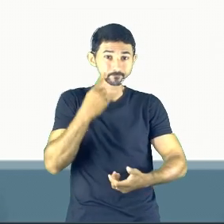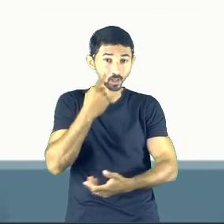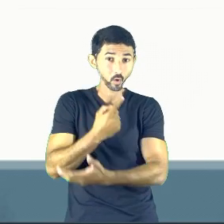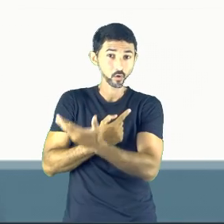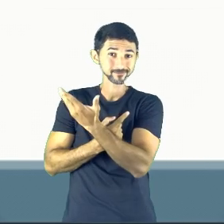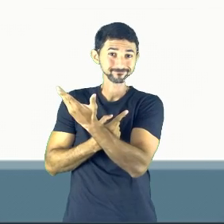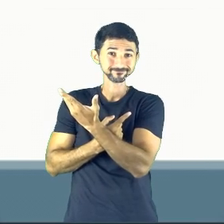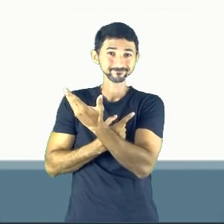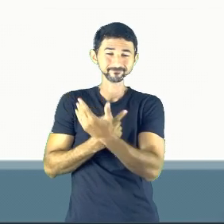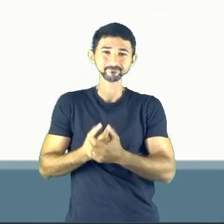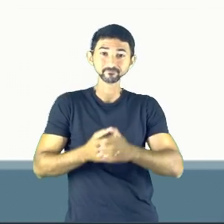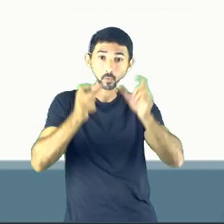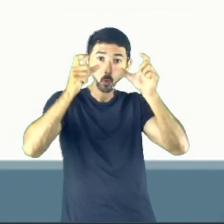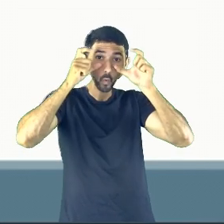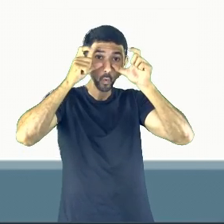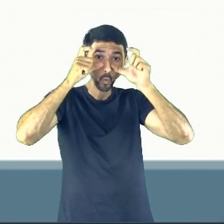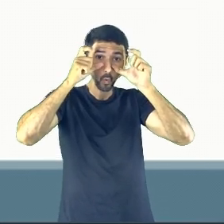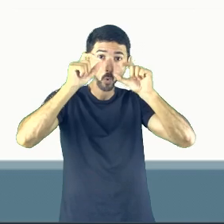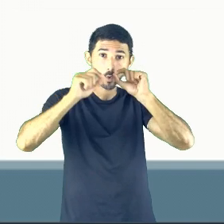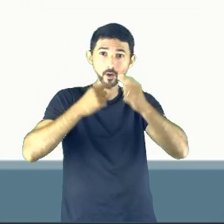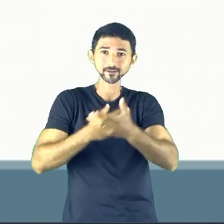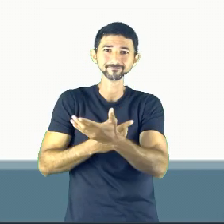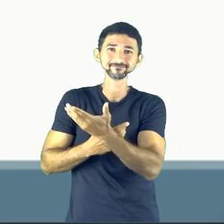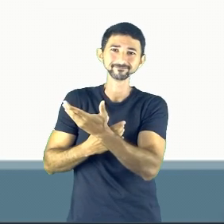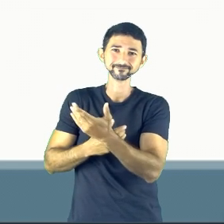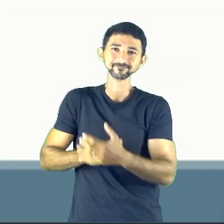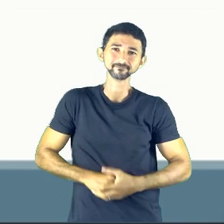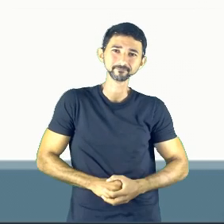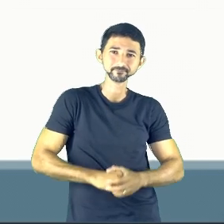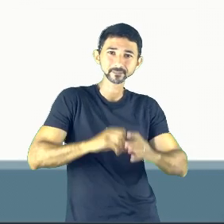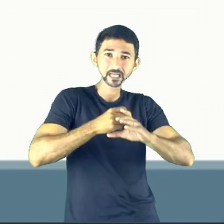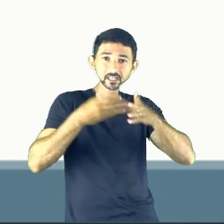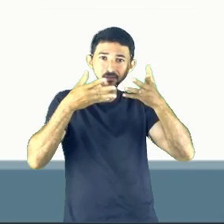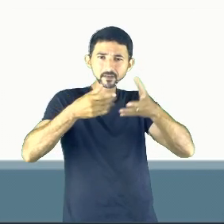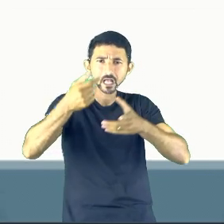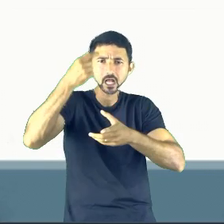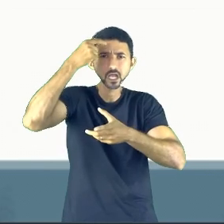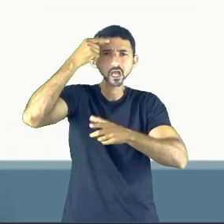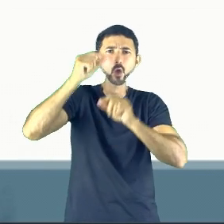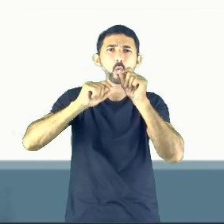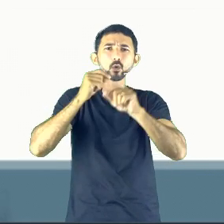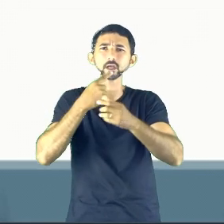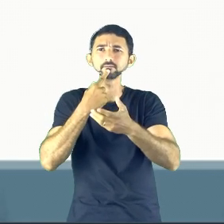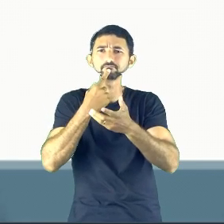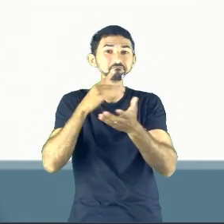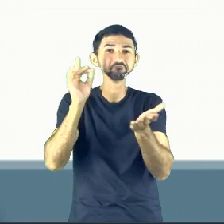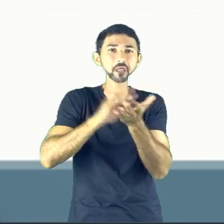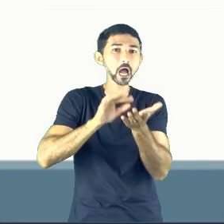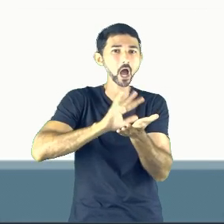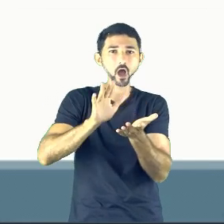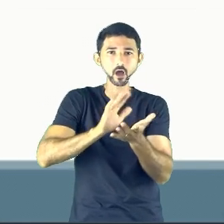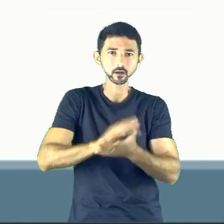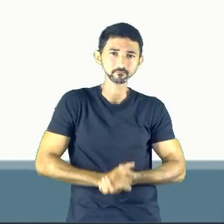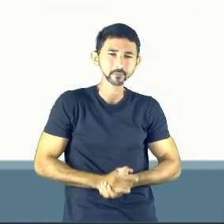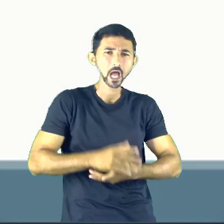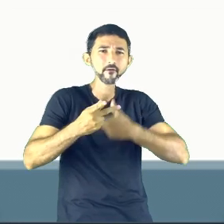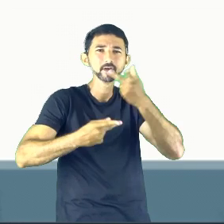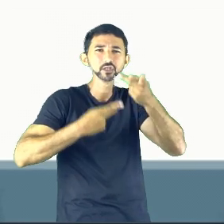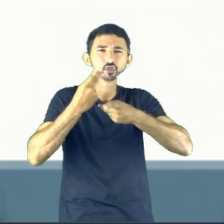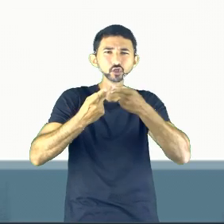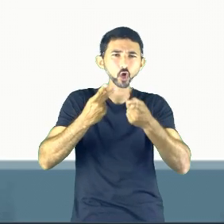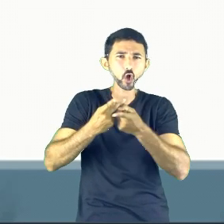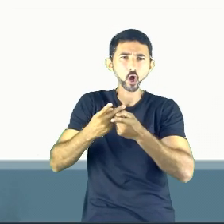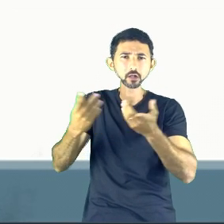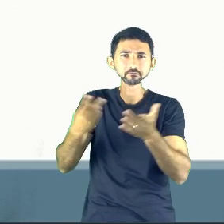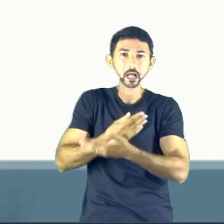ensinamento. Olha quem apareceu para vocês aí, ó, o Zolidinho. Olha aí, ó, caráter ficcional significa não real, ou